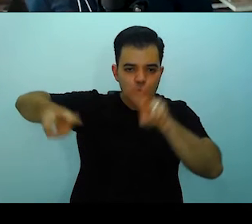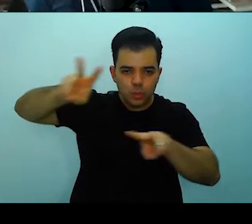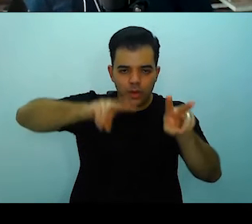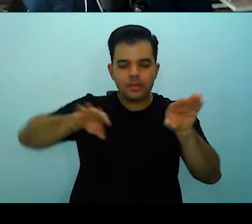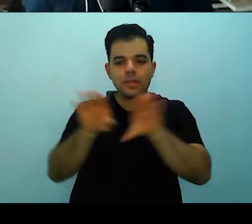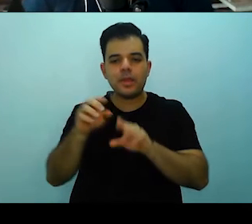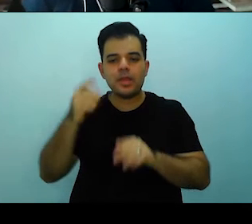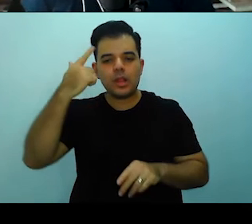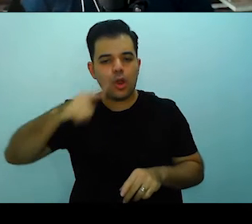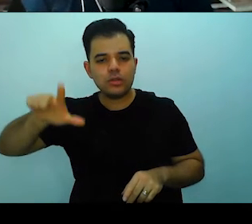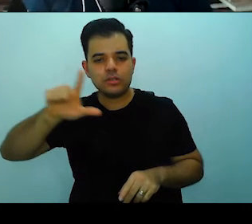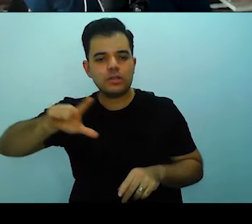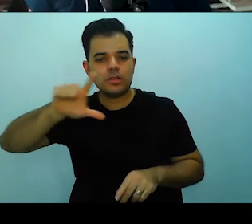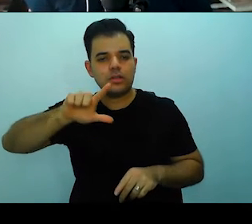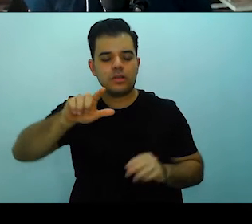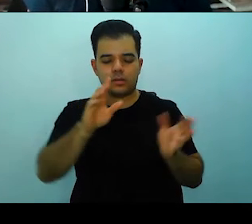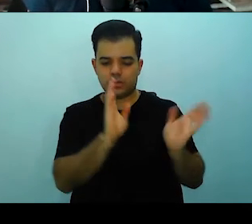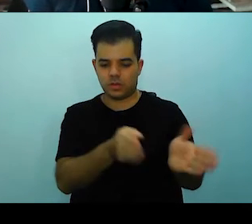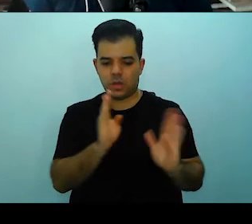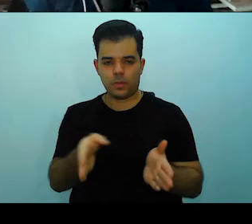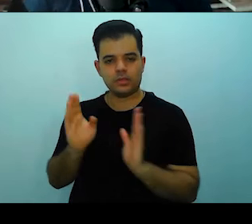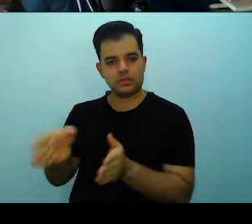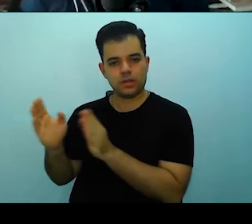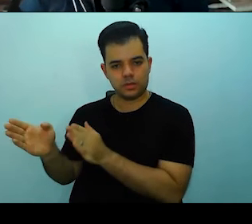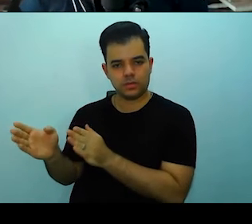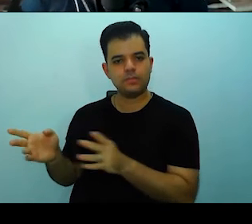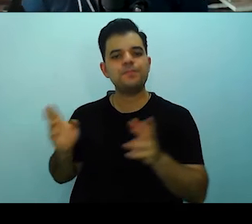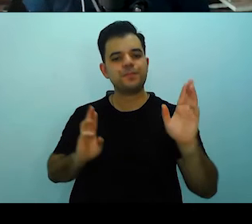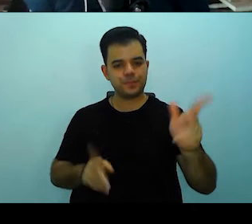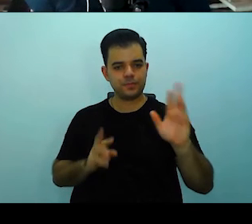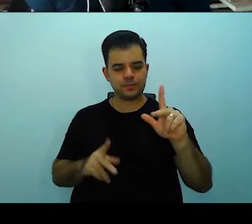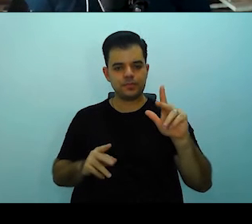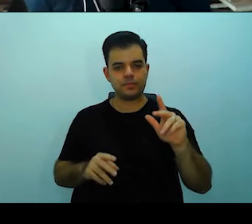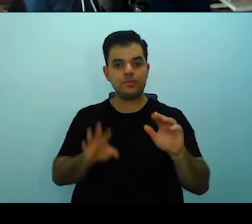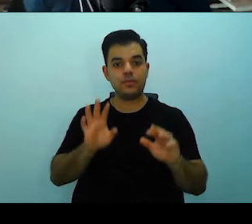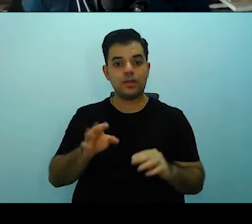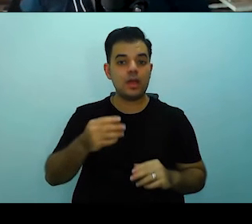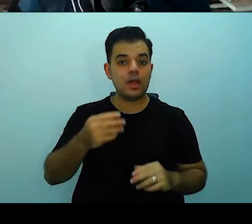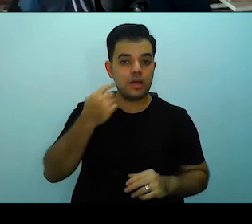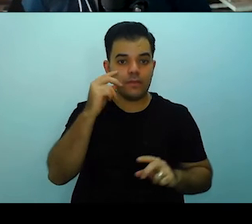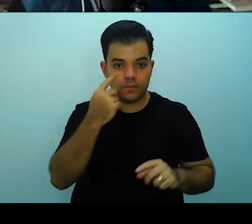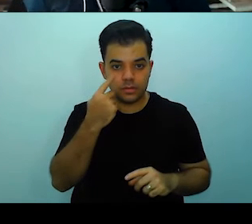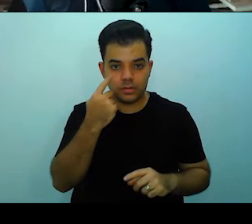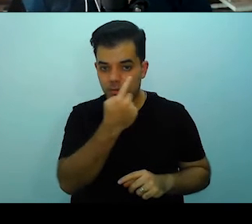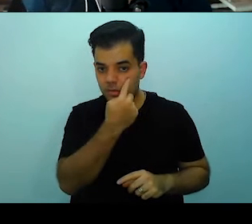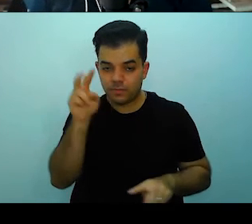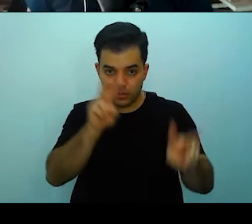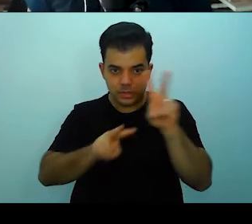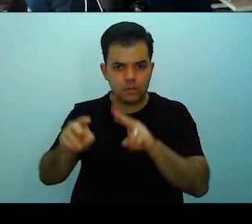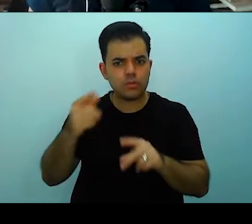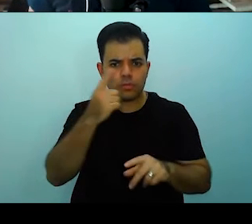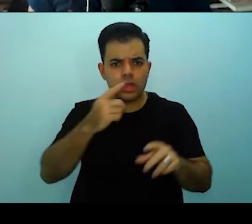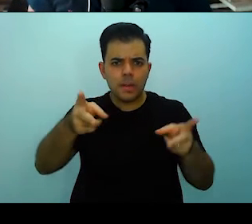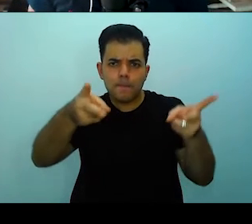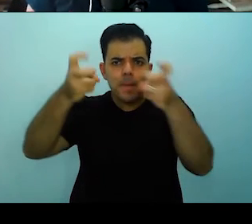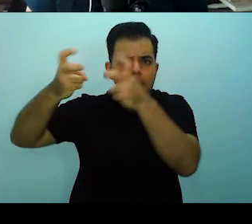segue, né? Porque a visão, ela é um sentido que abrange várias informações ao mesmo tempo, mas a audição não, ela é um sentido sequencial.